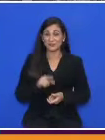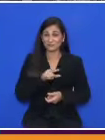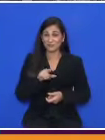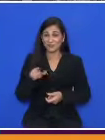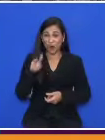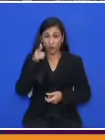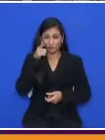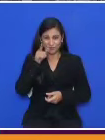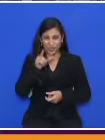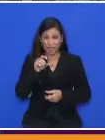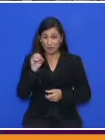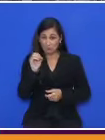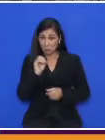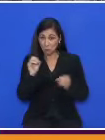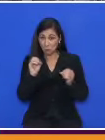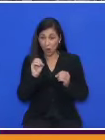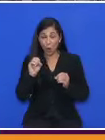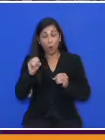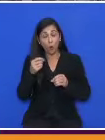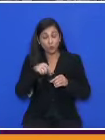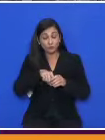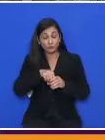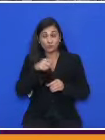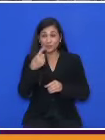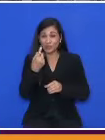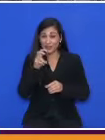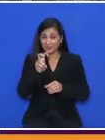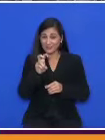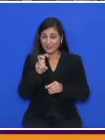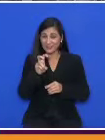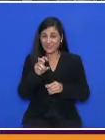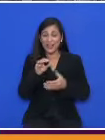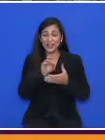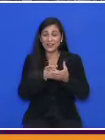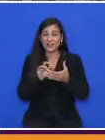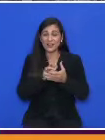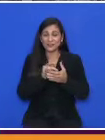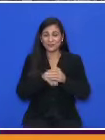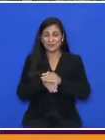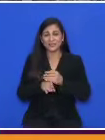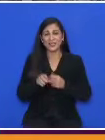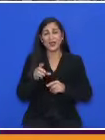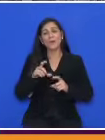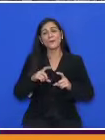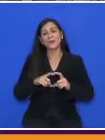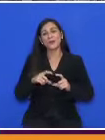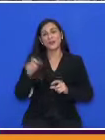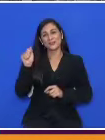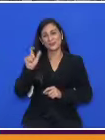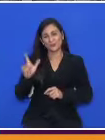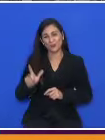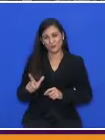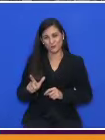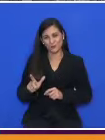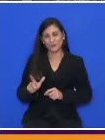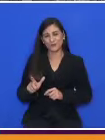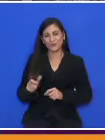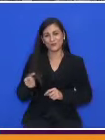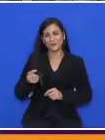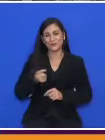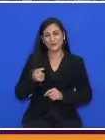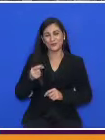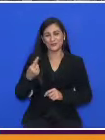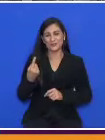Você ganha com 0 acerto, ganha também a partir de 15 acertos na Lotomania. Bola azul, número 15.